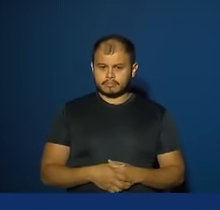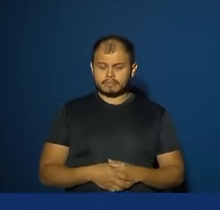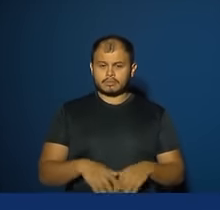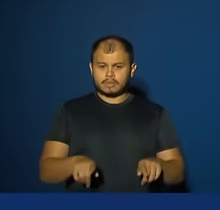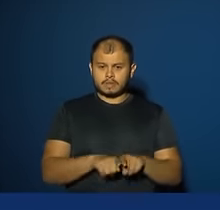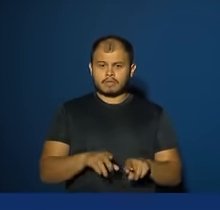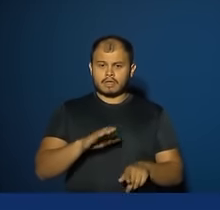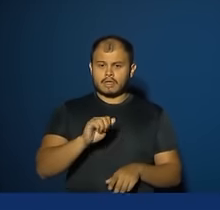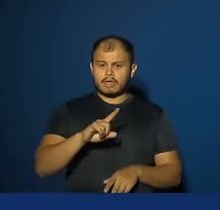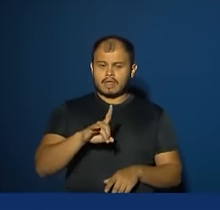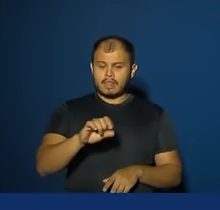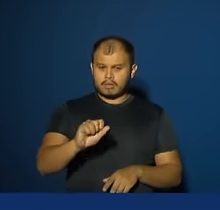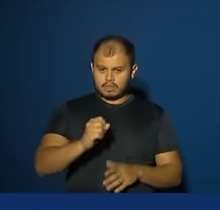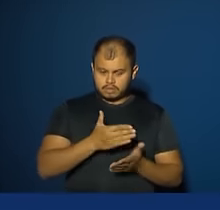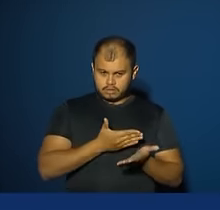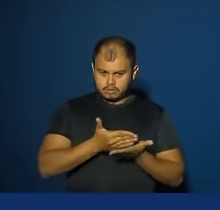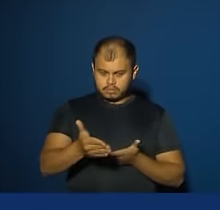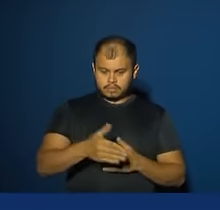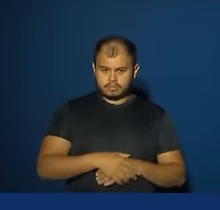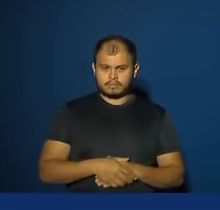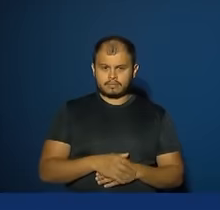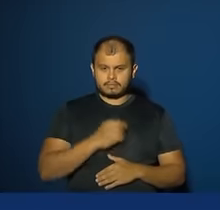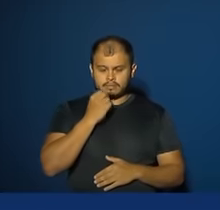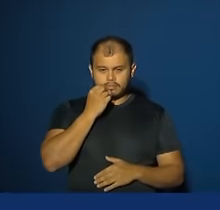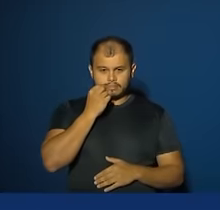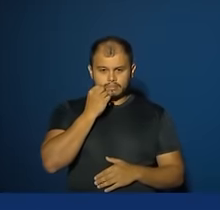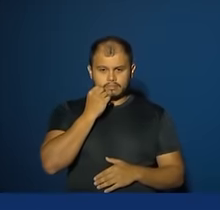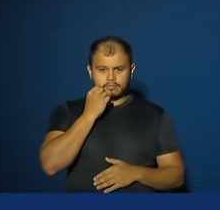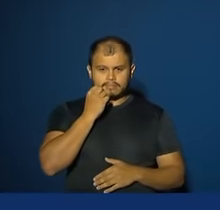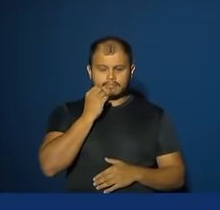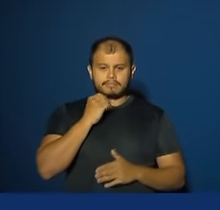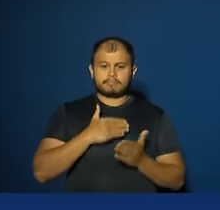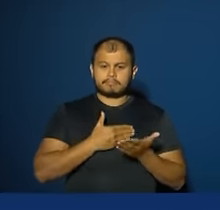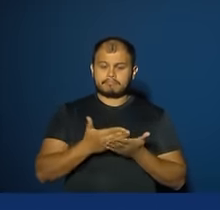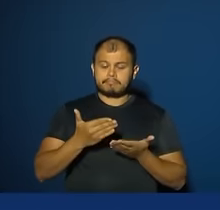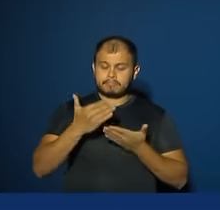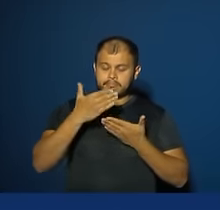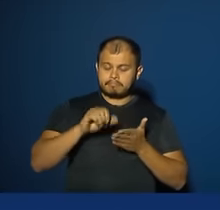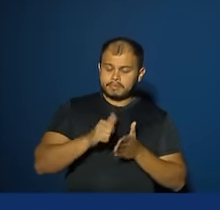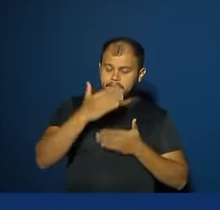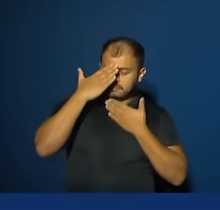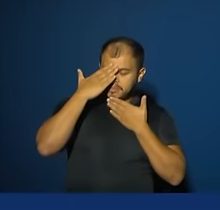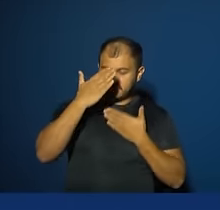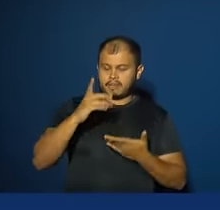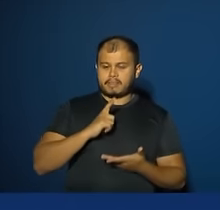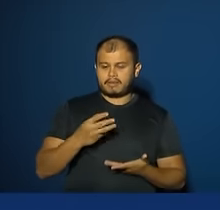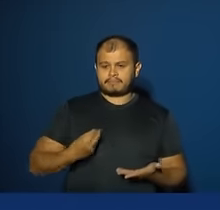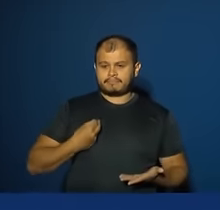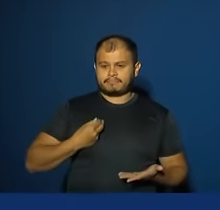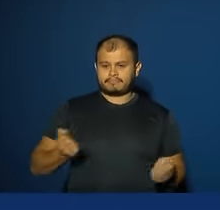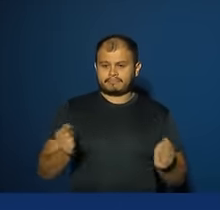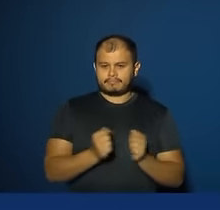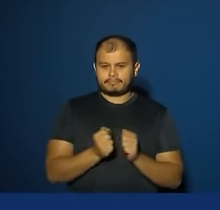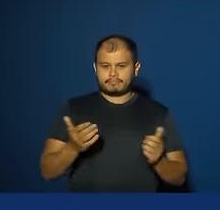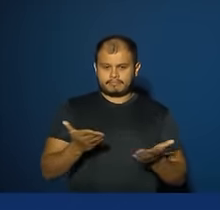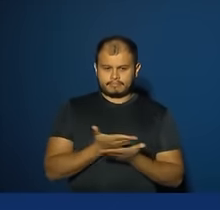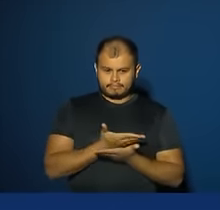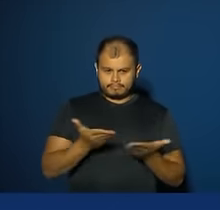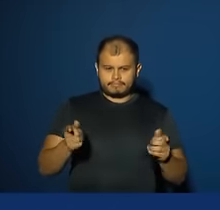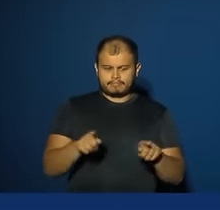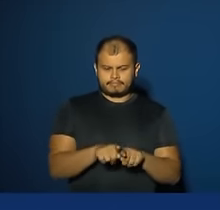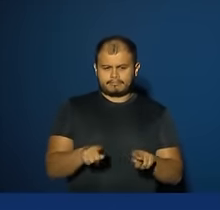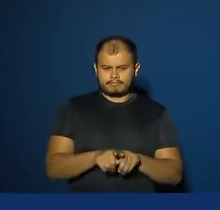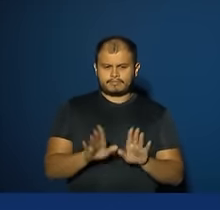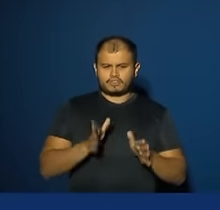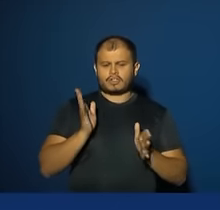Caldas, queria ouvir você. Obrigado, primeiro, por estar aqui. É uma honra estar com vocês, com os colegas que a gente há